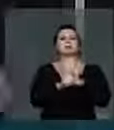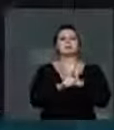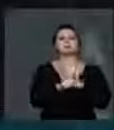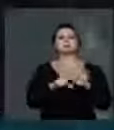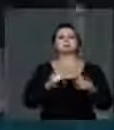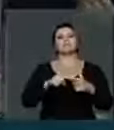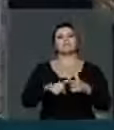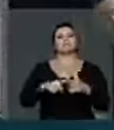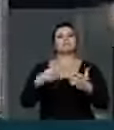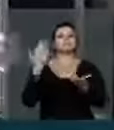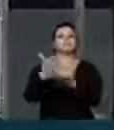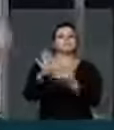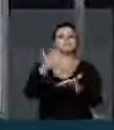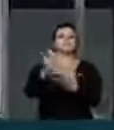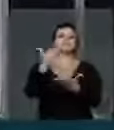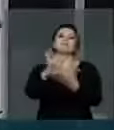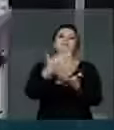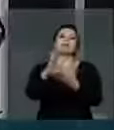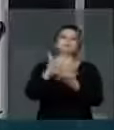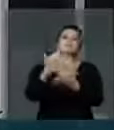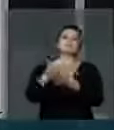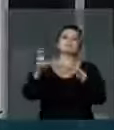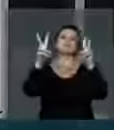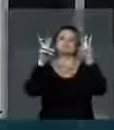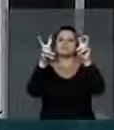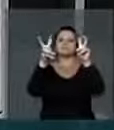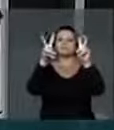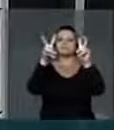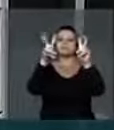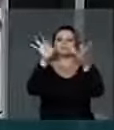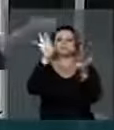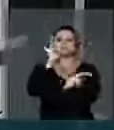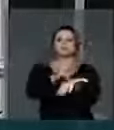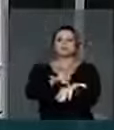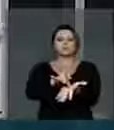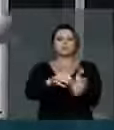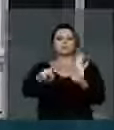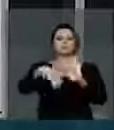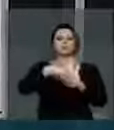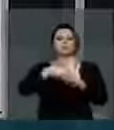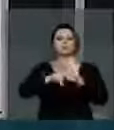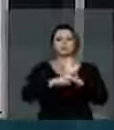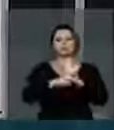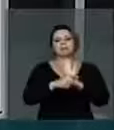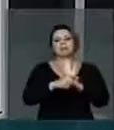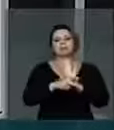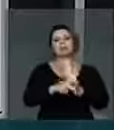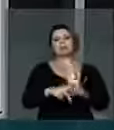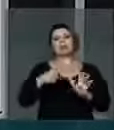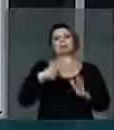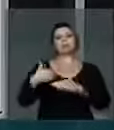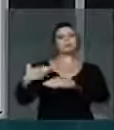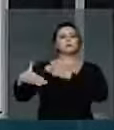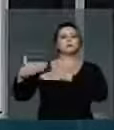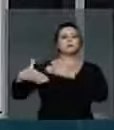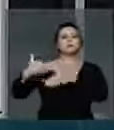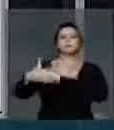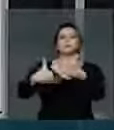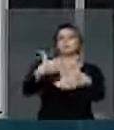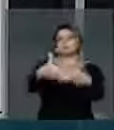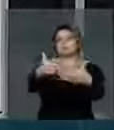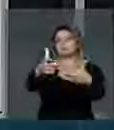sobre uma área que não tem nada a ver com o conteúdo original dessa medida provisória e que não passou pelo processo